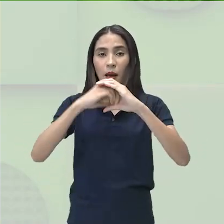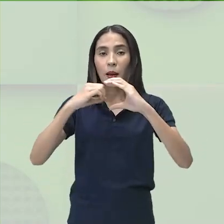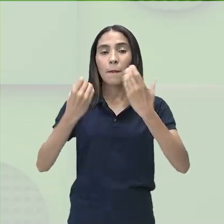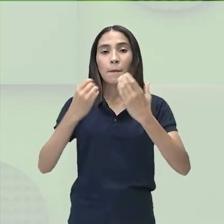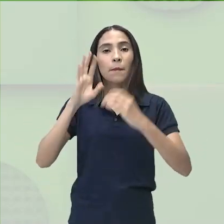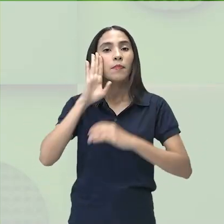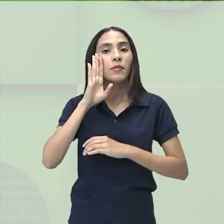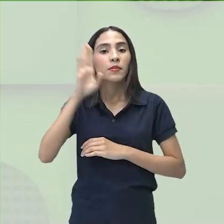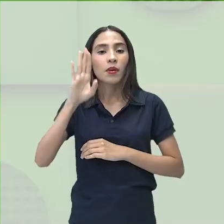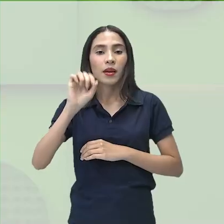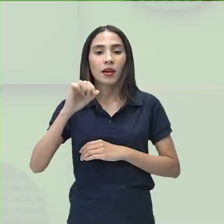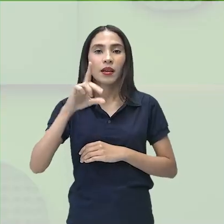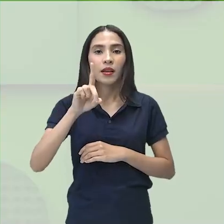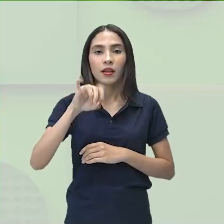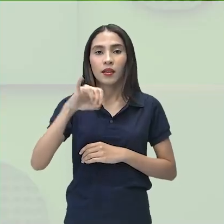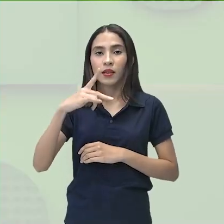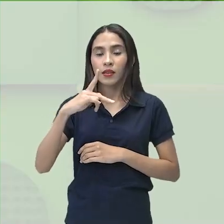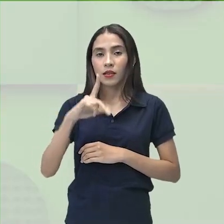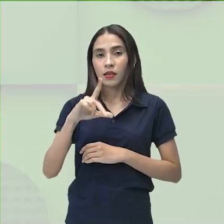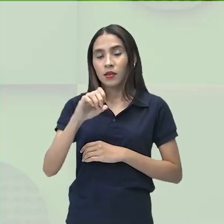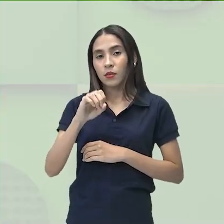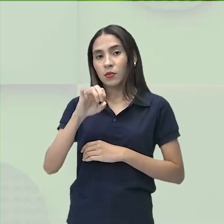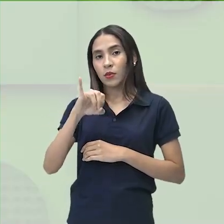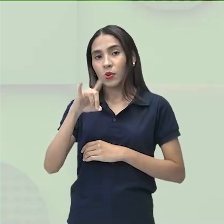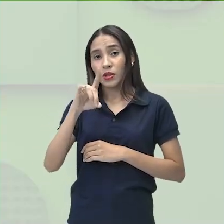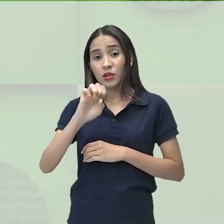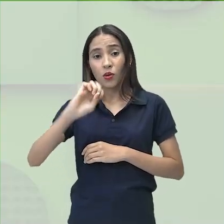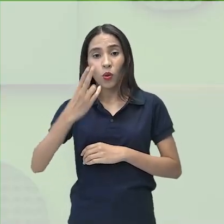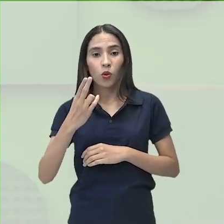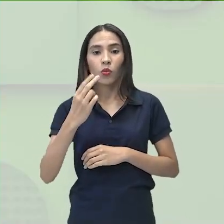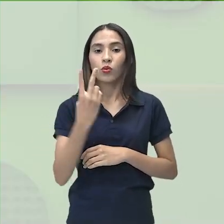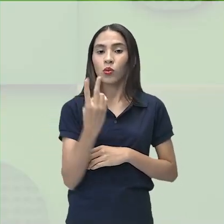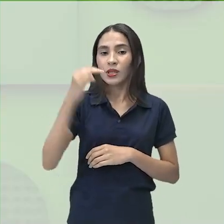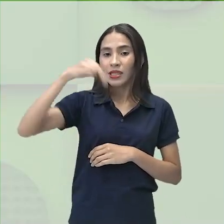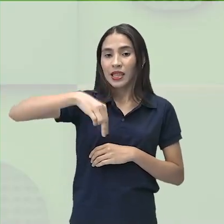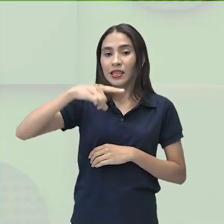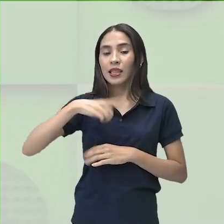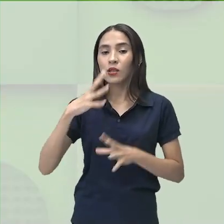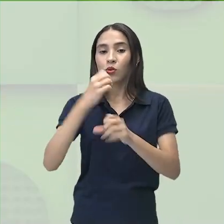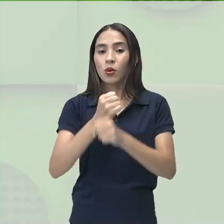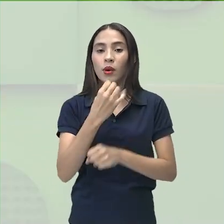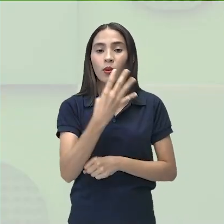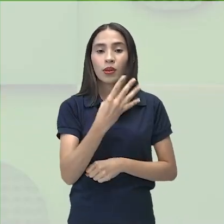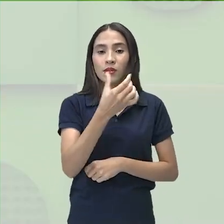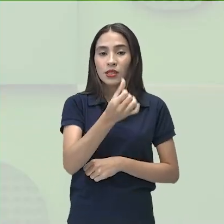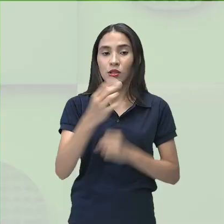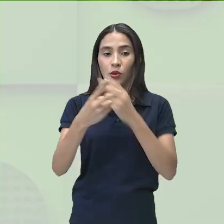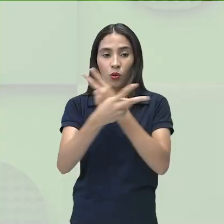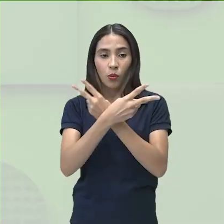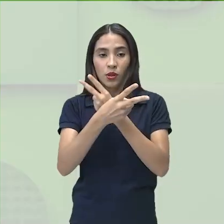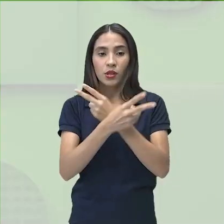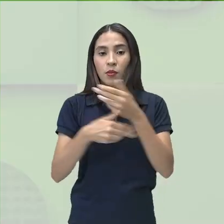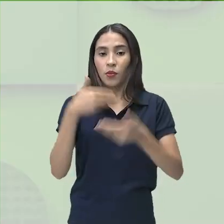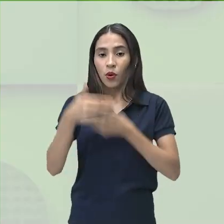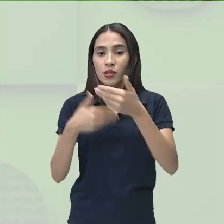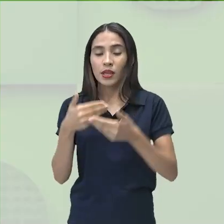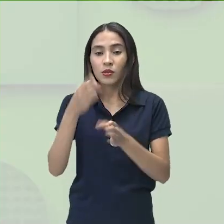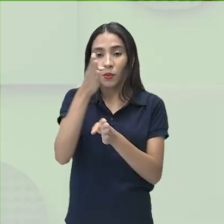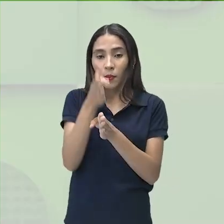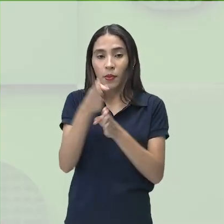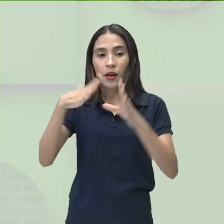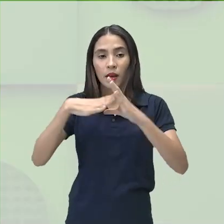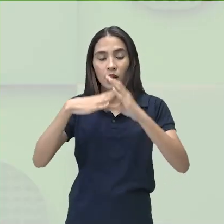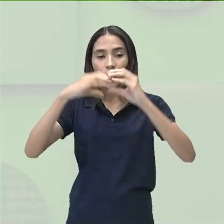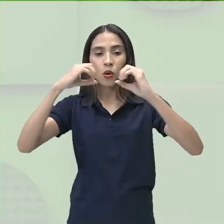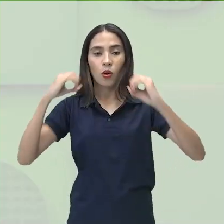seria a célula diploide ou a célula 2N, ela tem 46 cromossomos. Durante o processo de meiose,